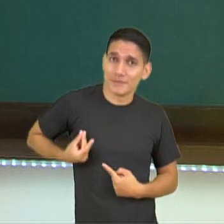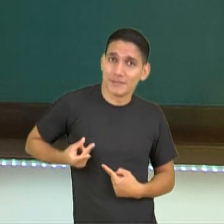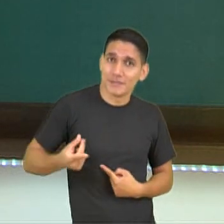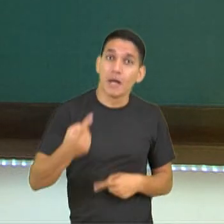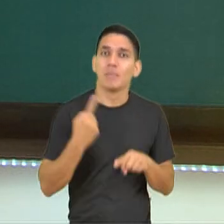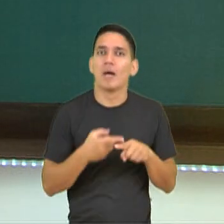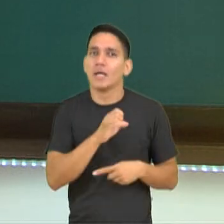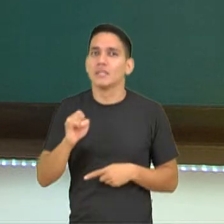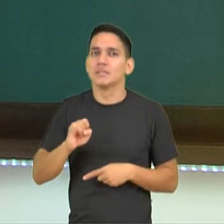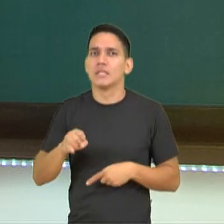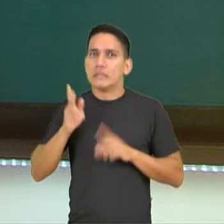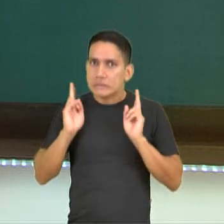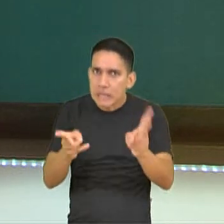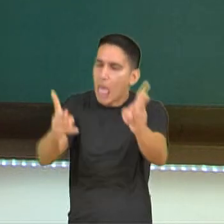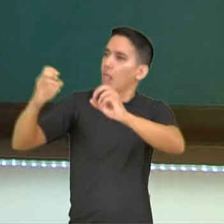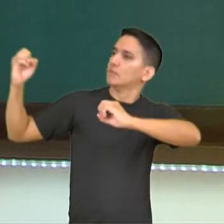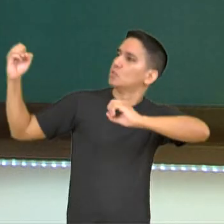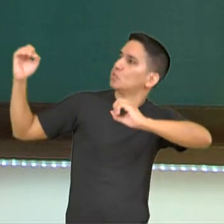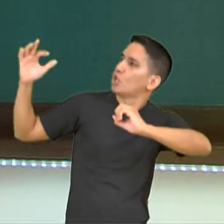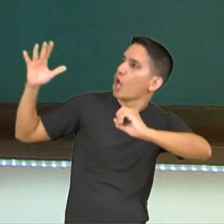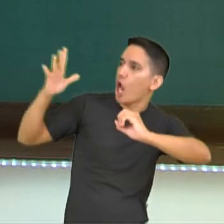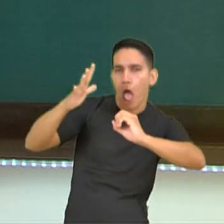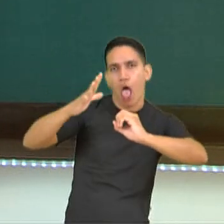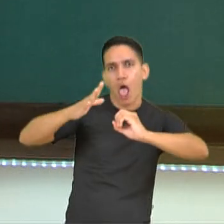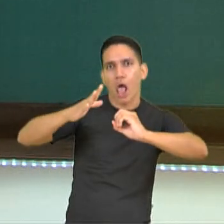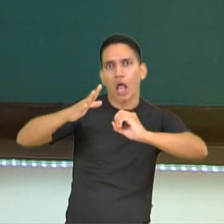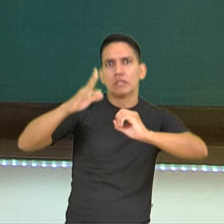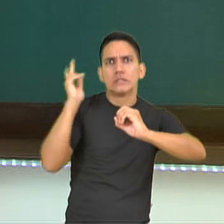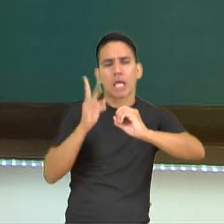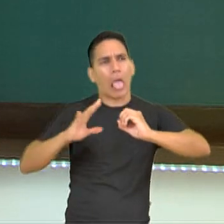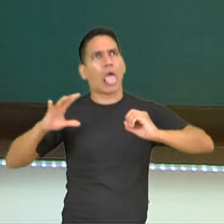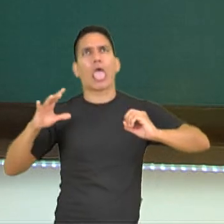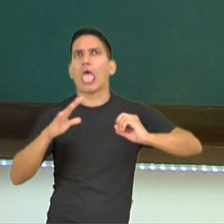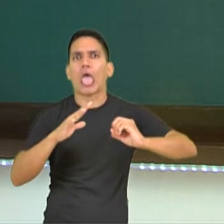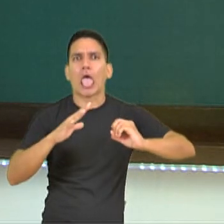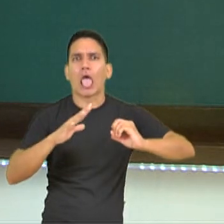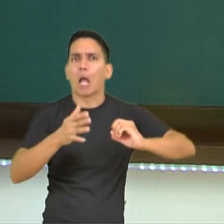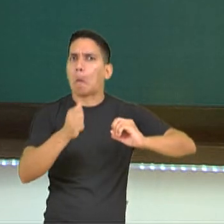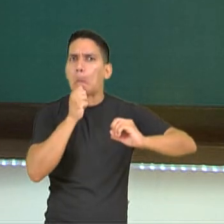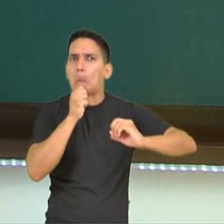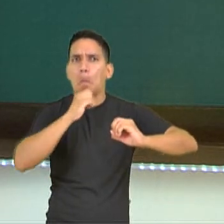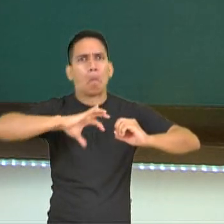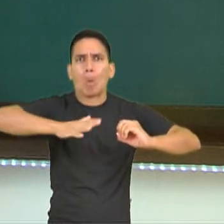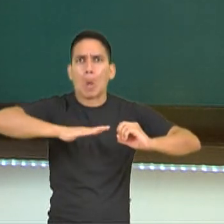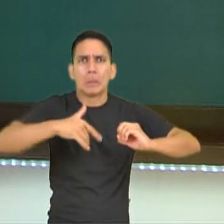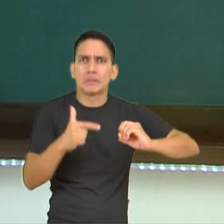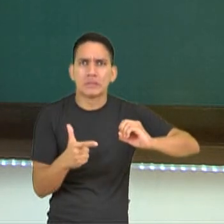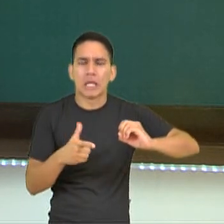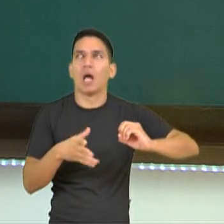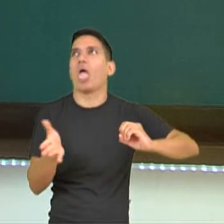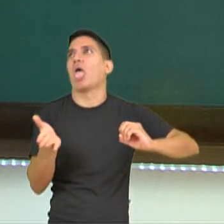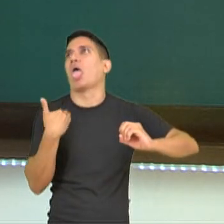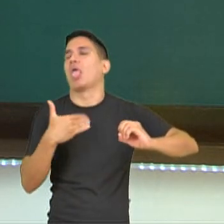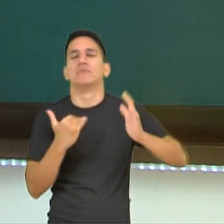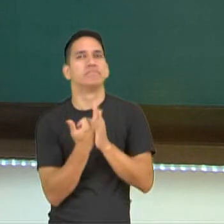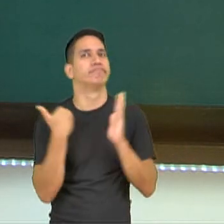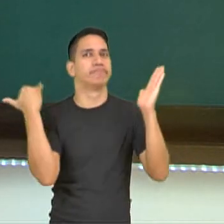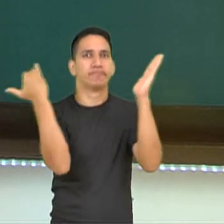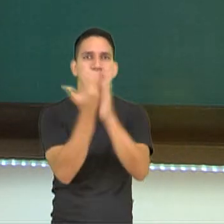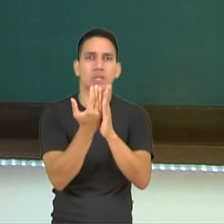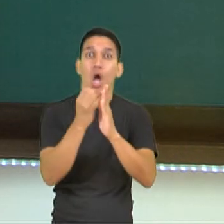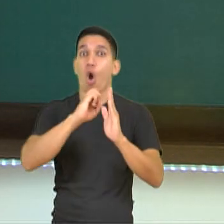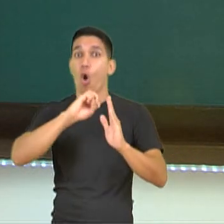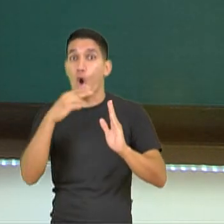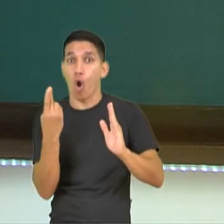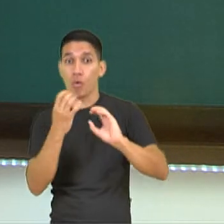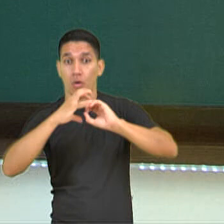ficasse recebendo luz solar direto, ficaria muito mais quente. Se a gente não recebesse a luz solar, seria extremamente mais frio.